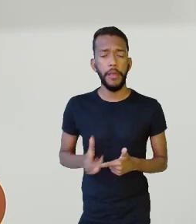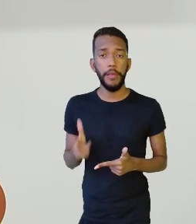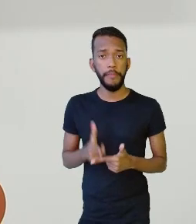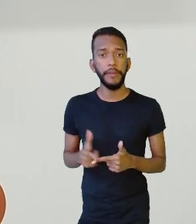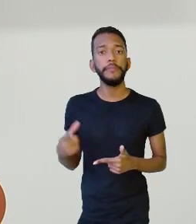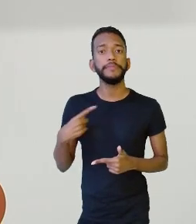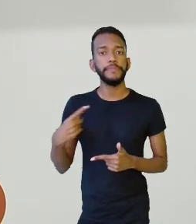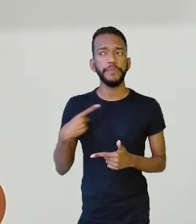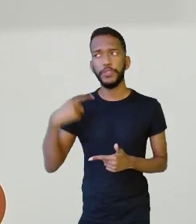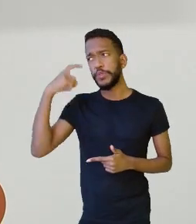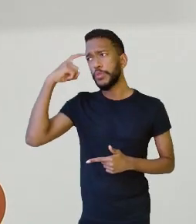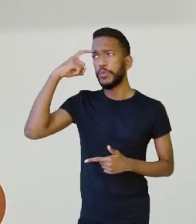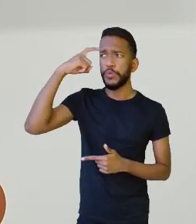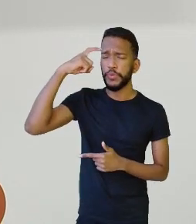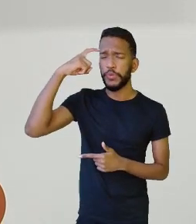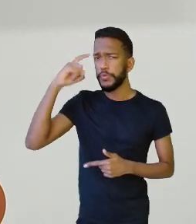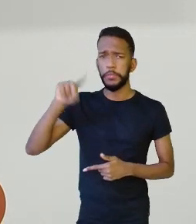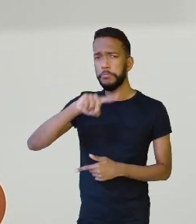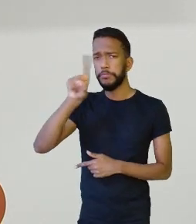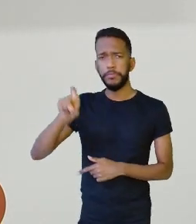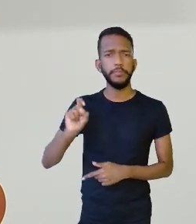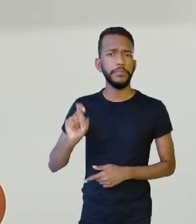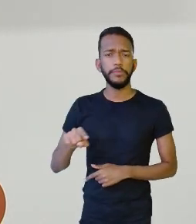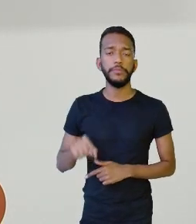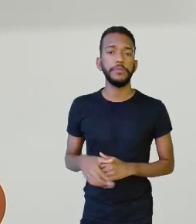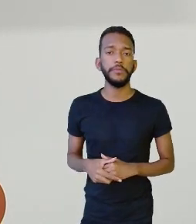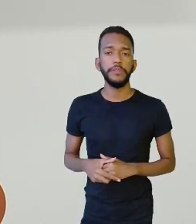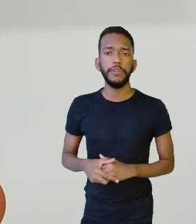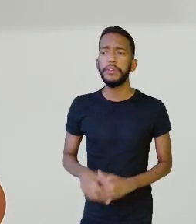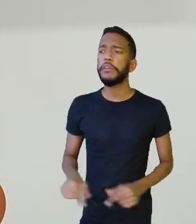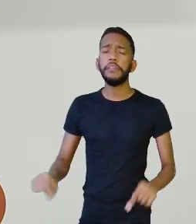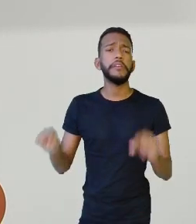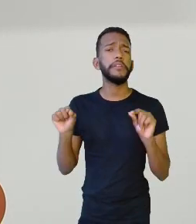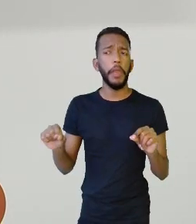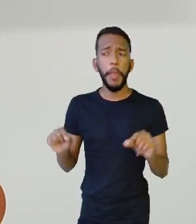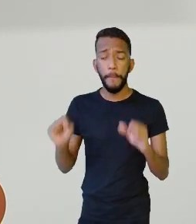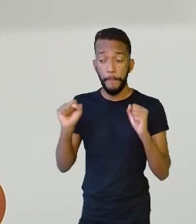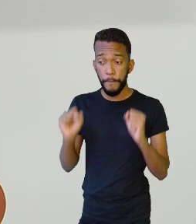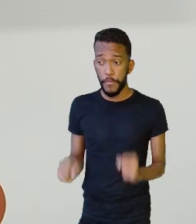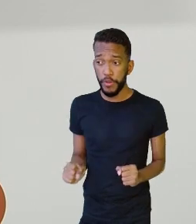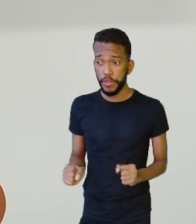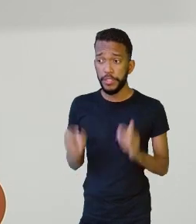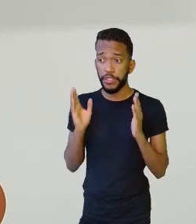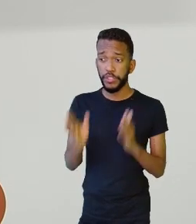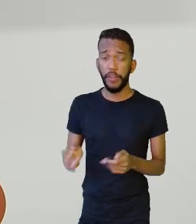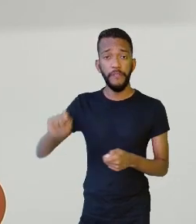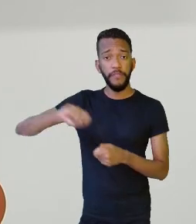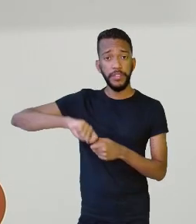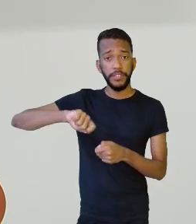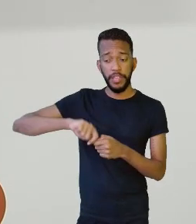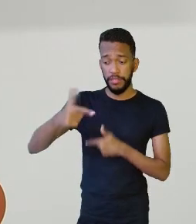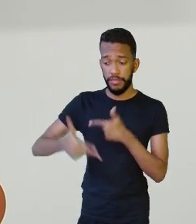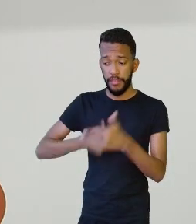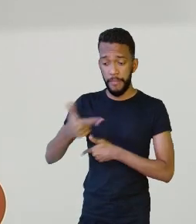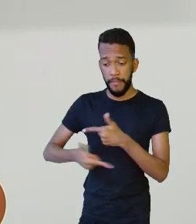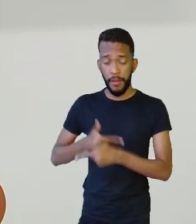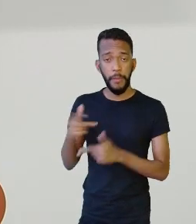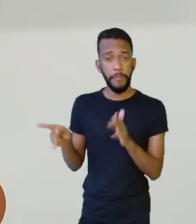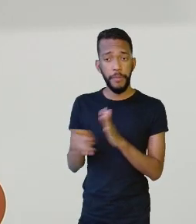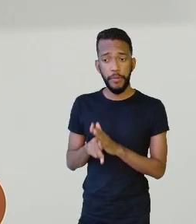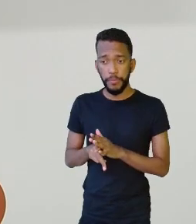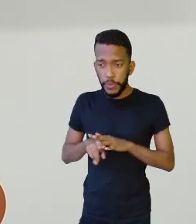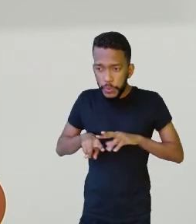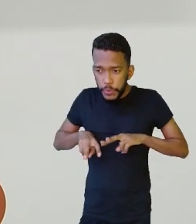uma grande dúvida que surgiu. Quem poderia fazer o trabalho de